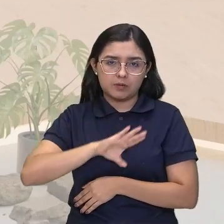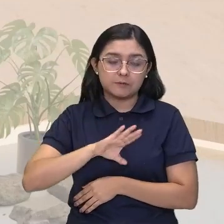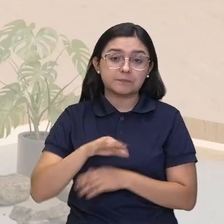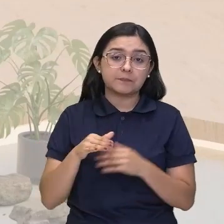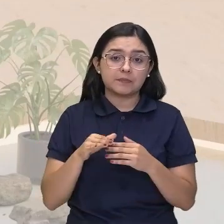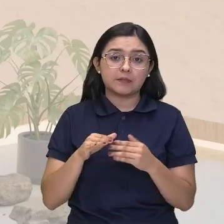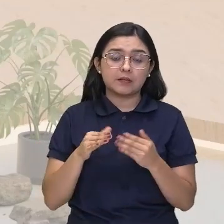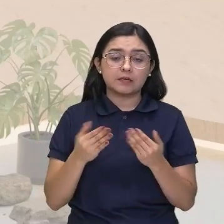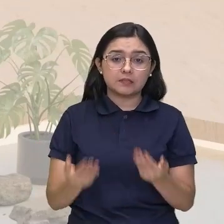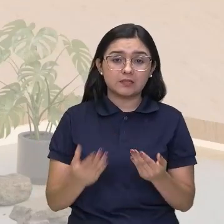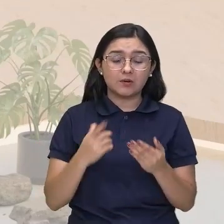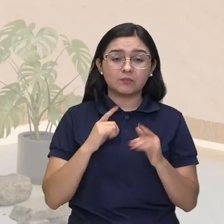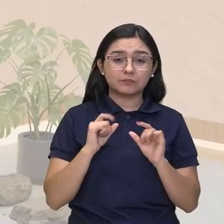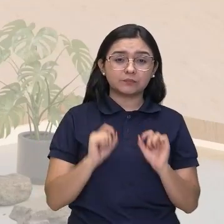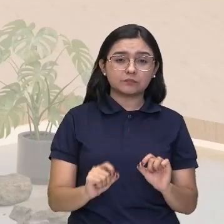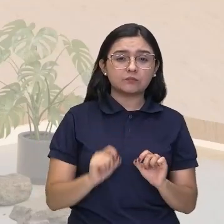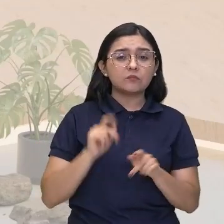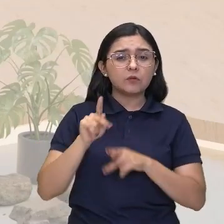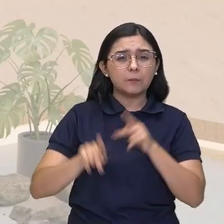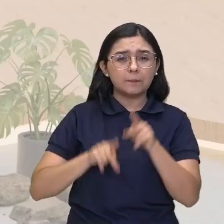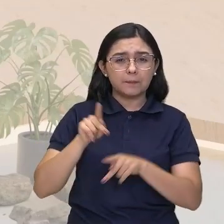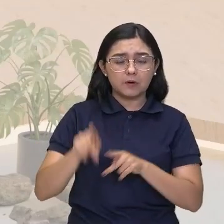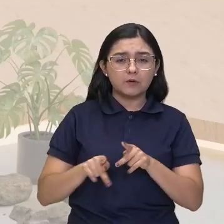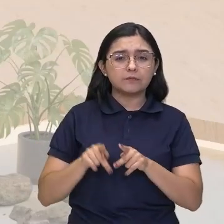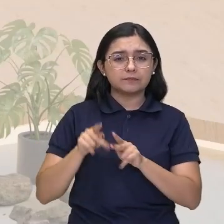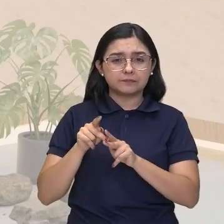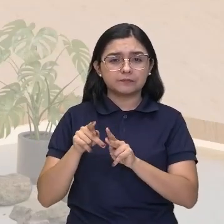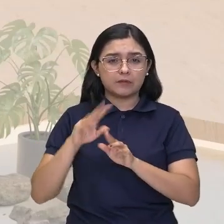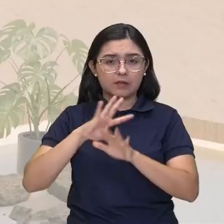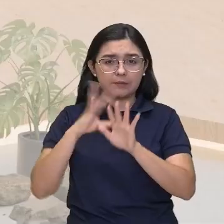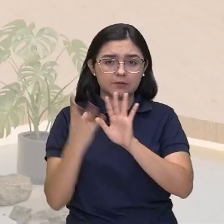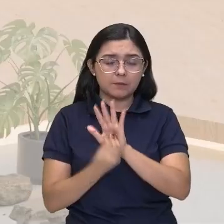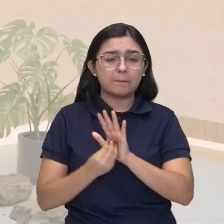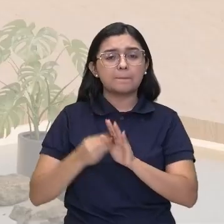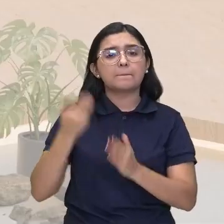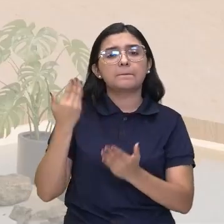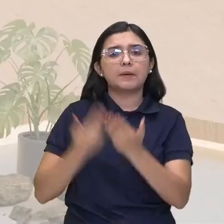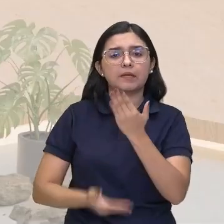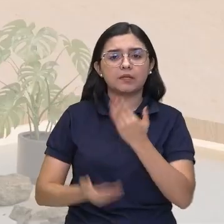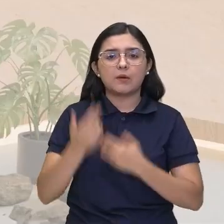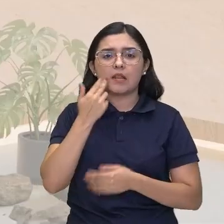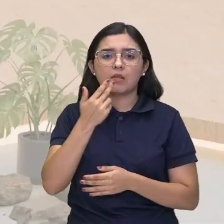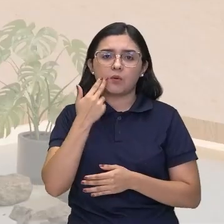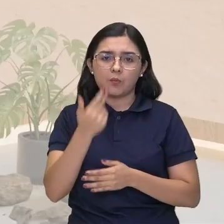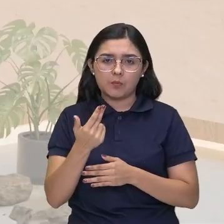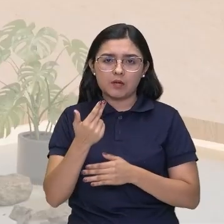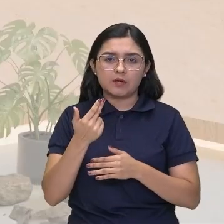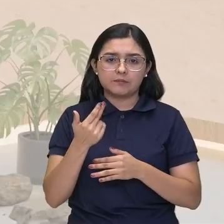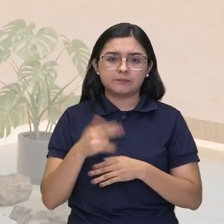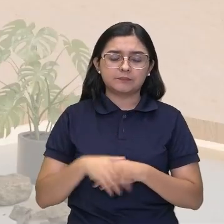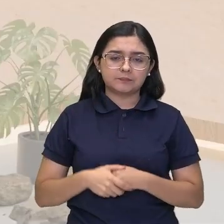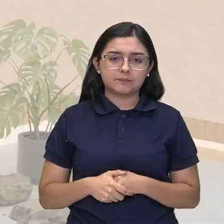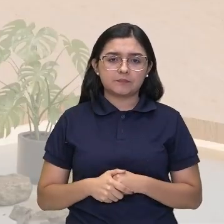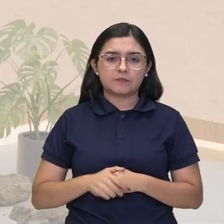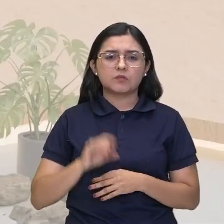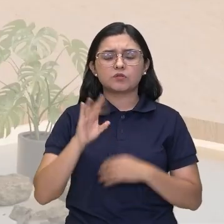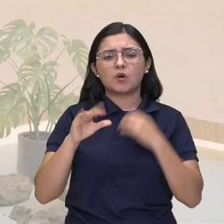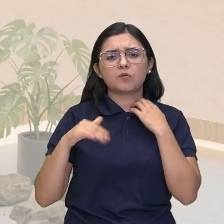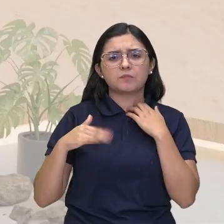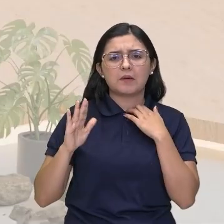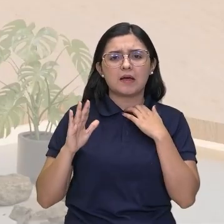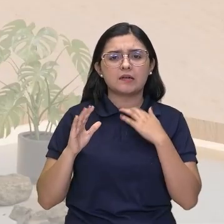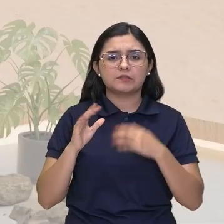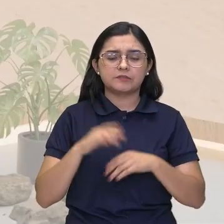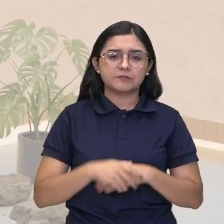muitos povos da Amazônia perdessem a sua língua, não falem mais a sua língua. Só os mais antigos